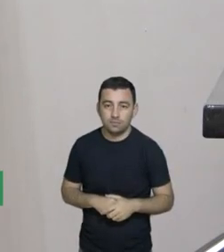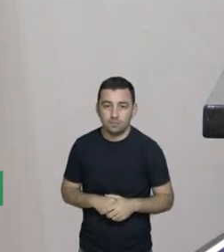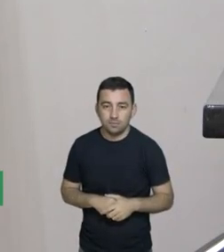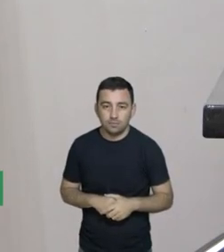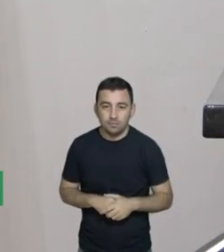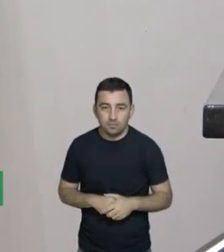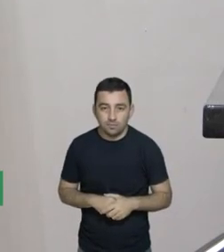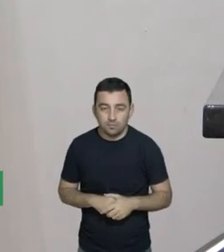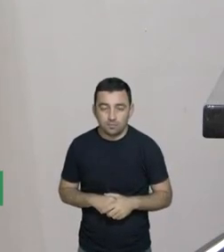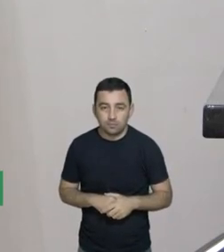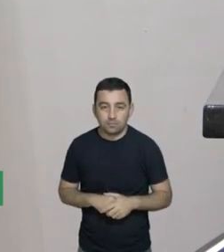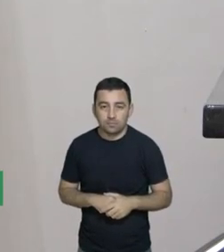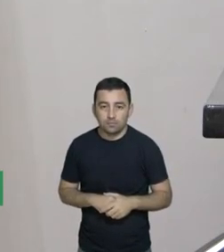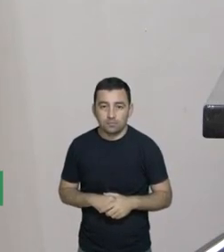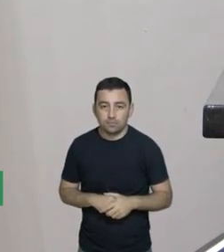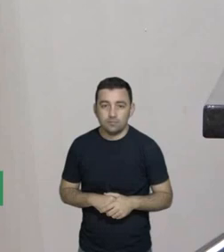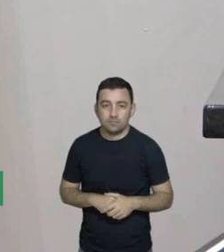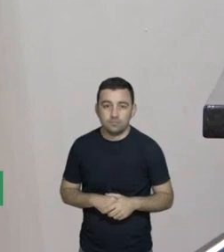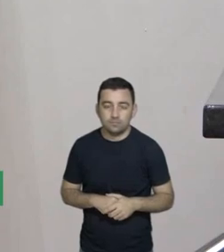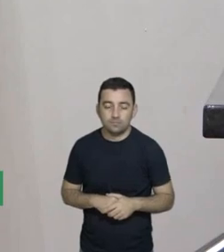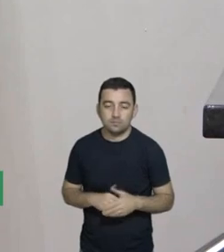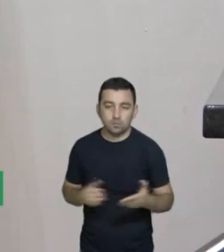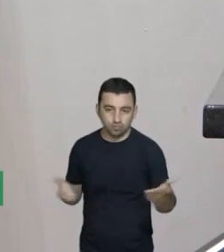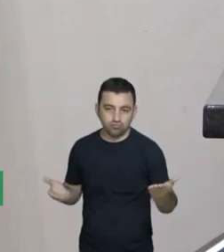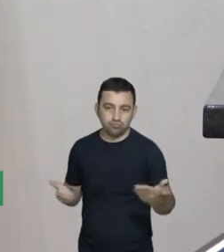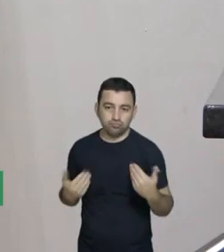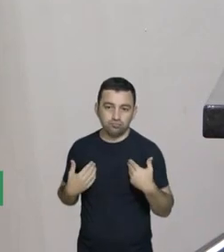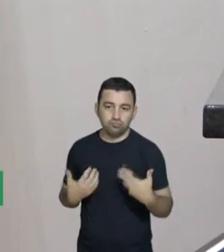aqui, no dia de hoje,